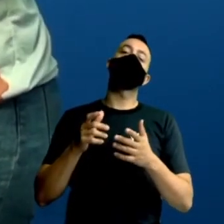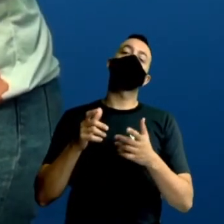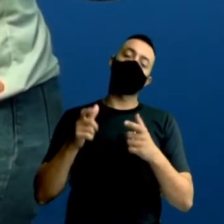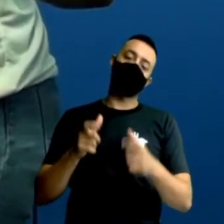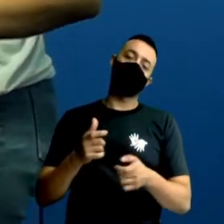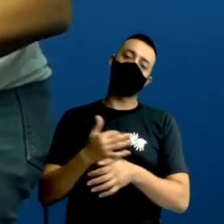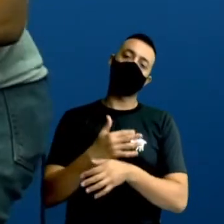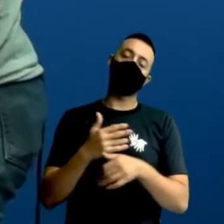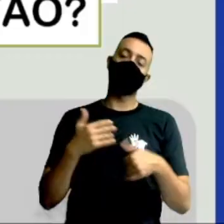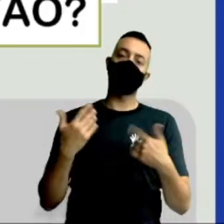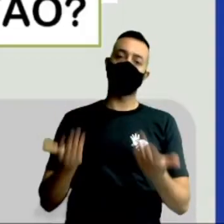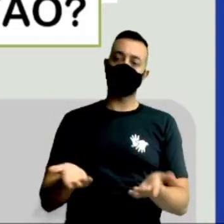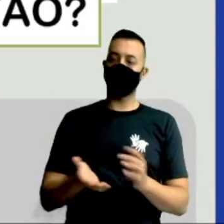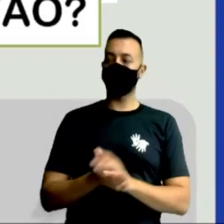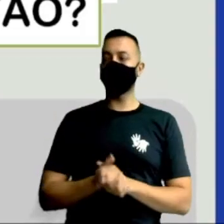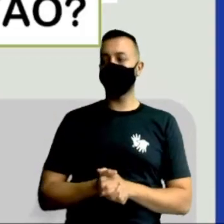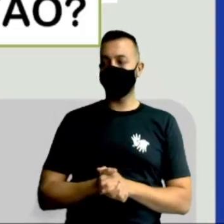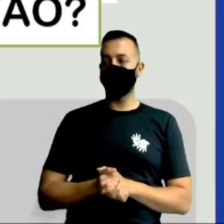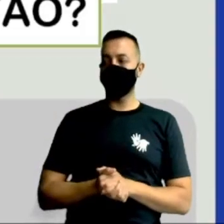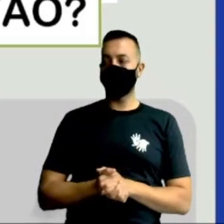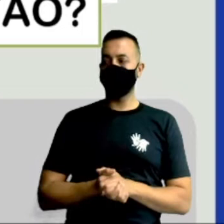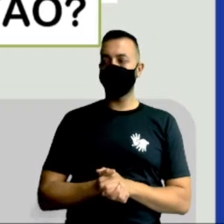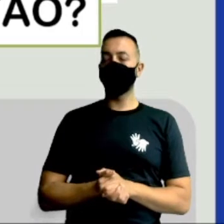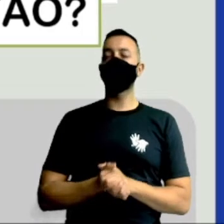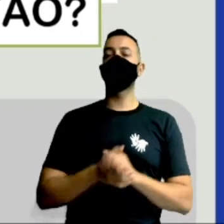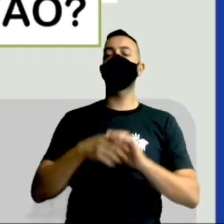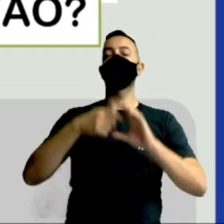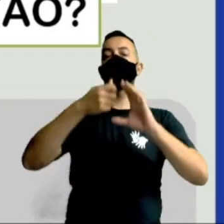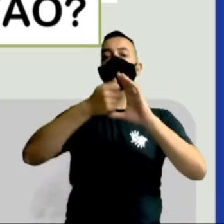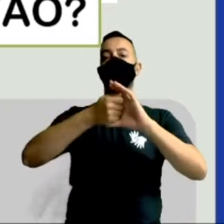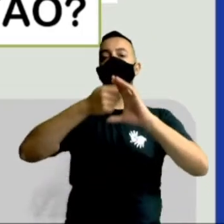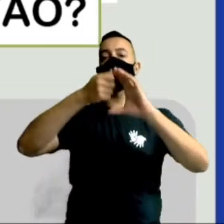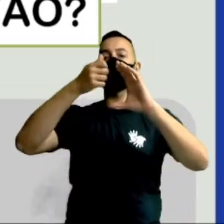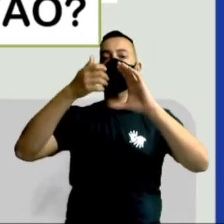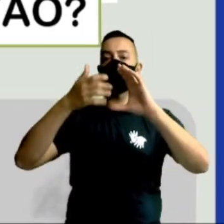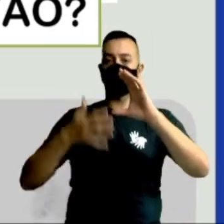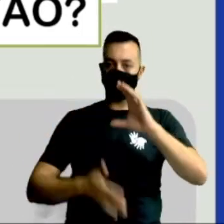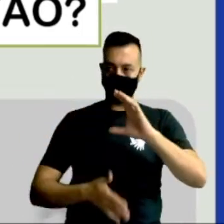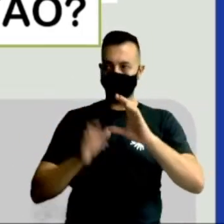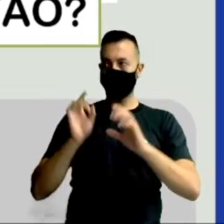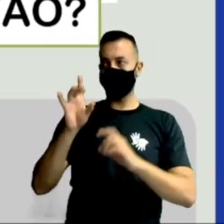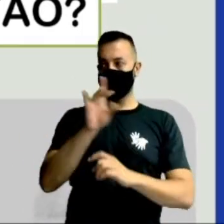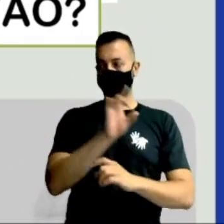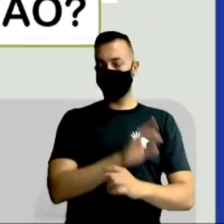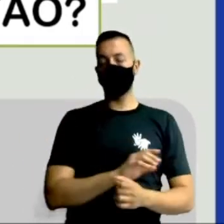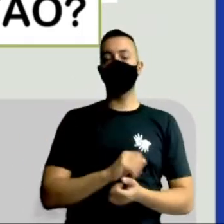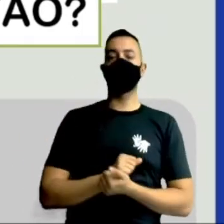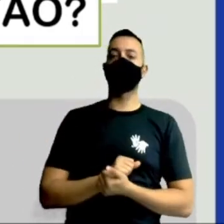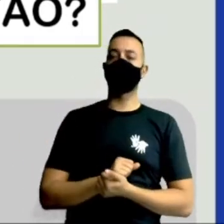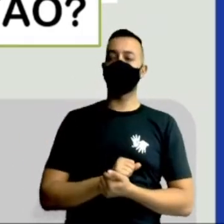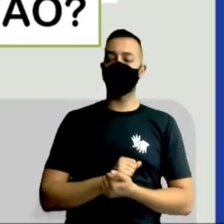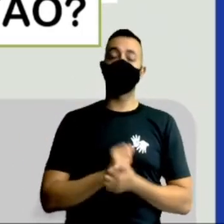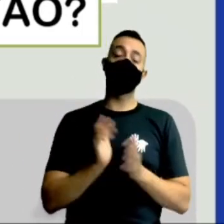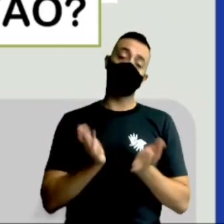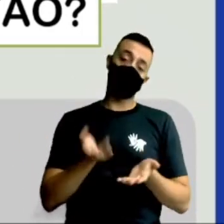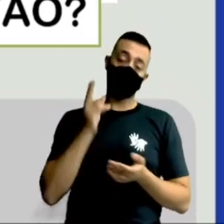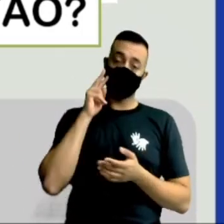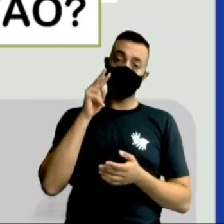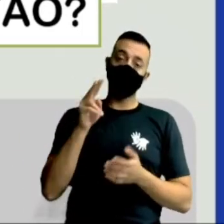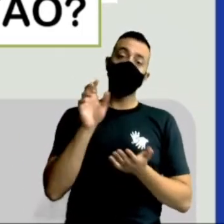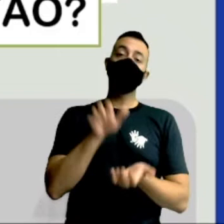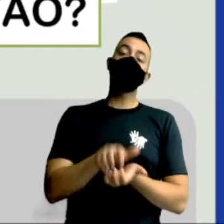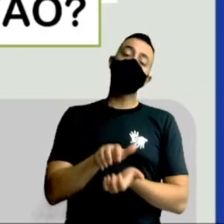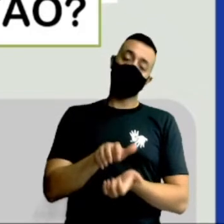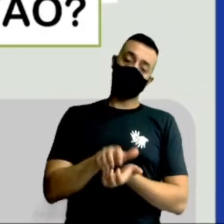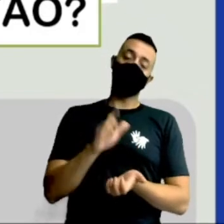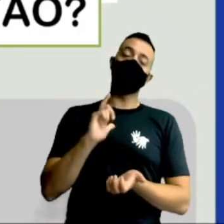como cidade. Tá certo? Vamos lá. As características de cada mesorregião. Como a gente viu, Pernambuco possui